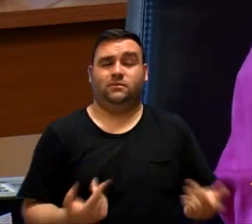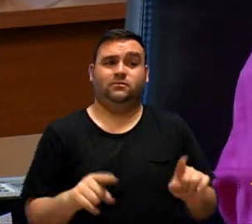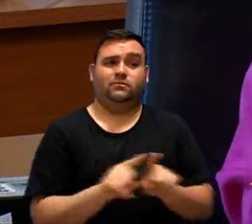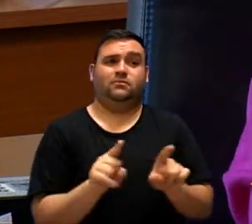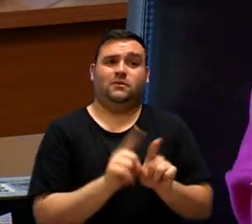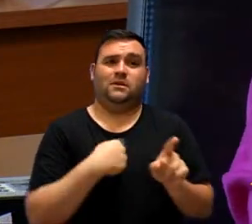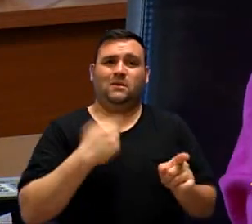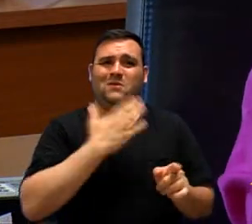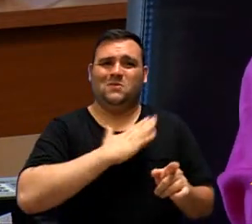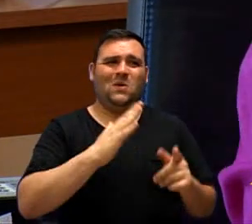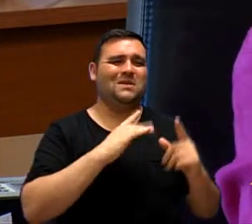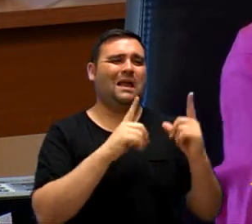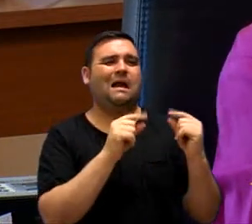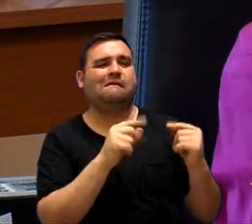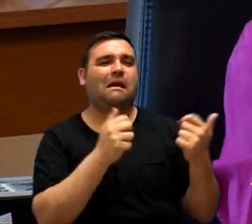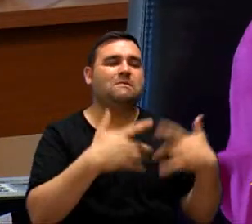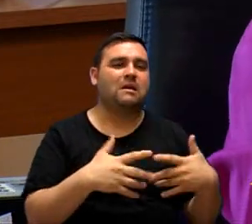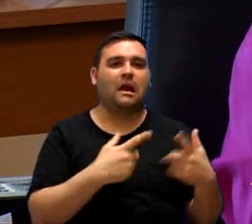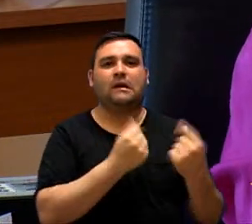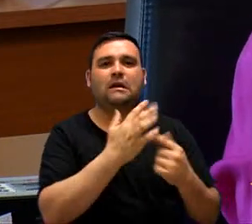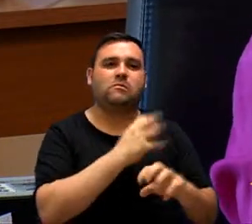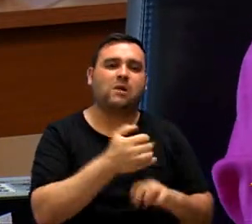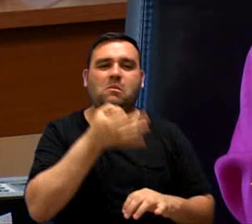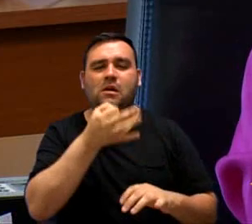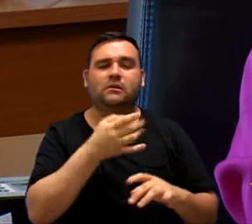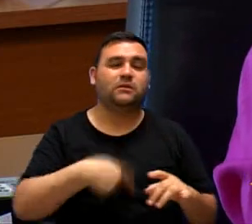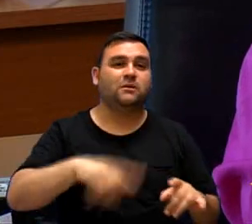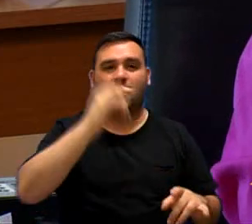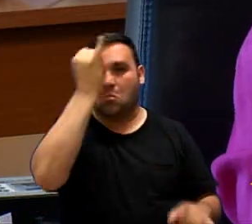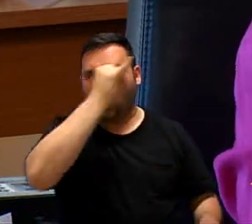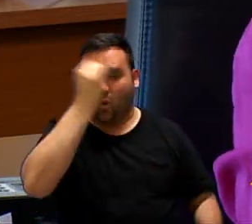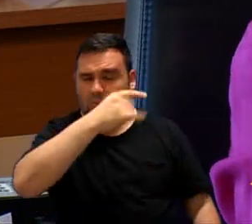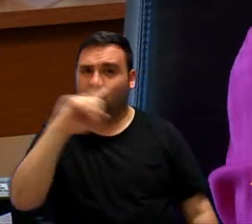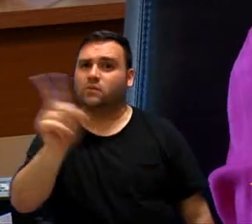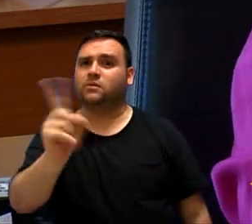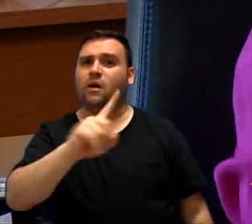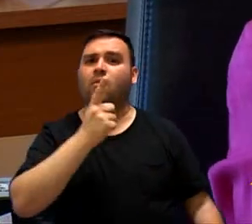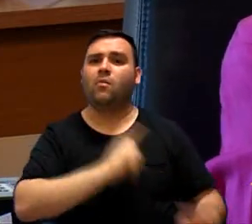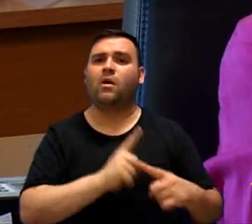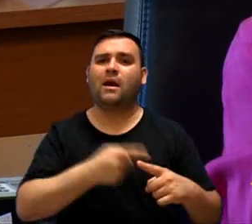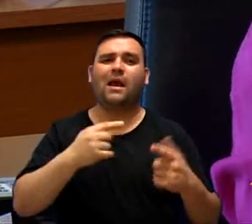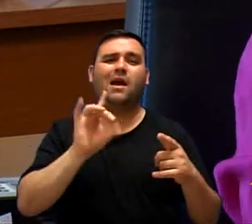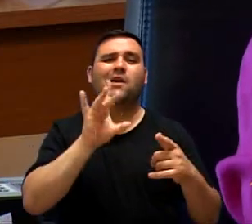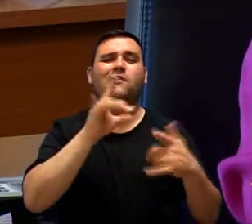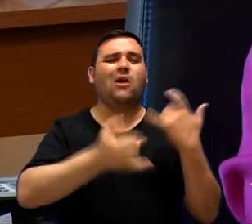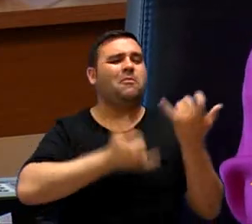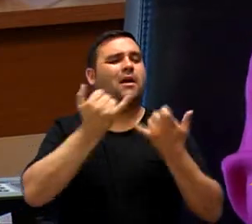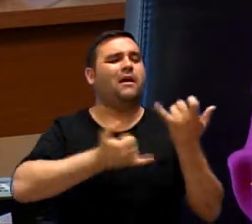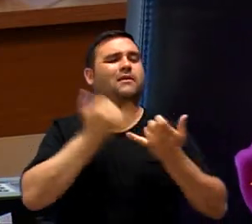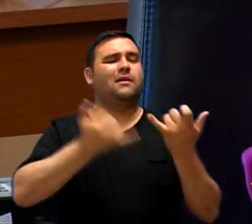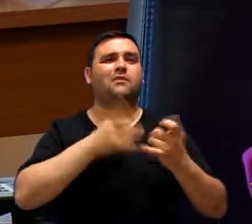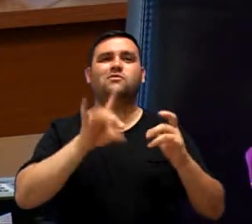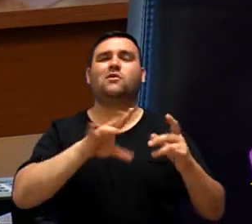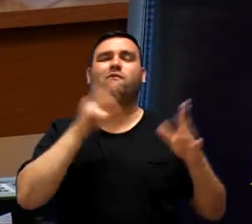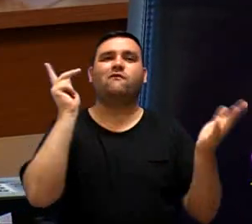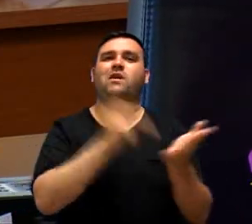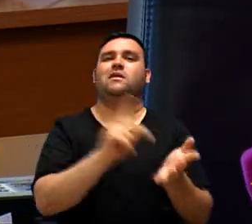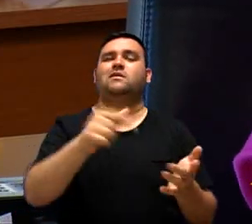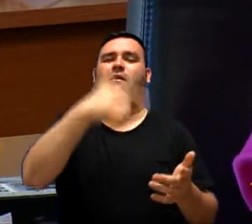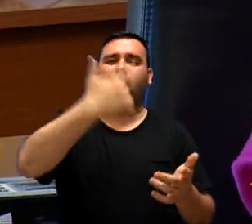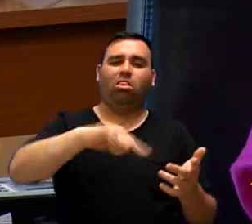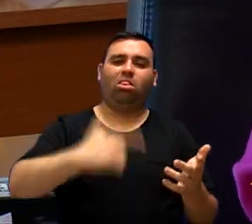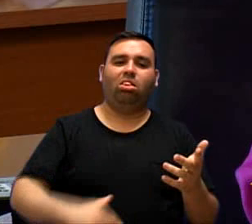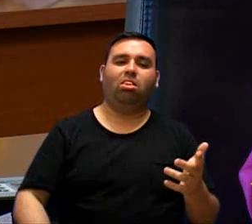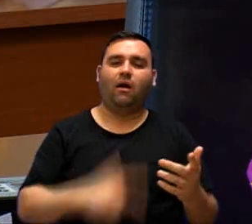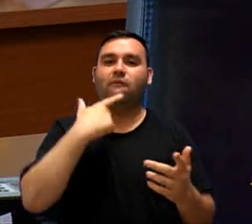eu não gosto desta conversa. O orçamento, então, parecendo que nós somos tontos aqui, quando dizem, isso aqui é só uma mera peça de ficção. Ficam